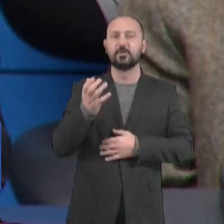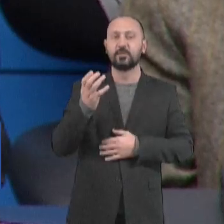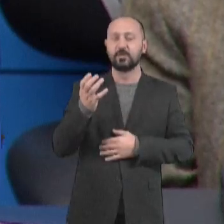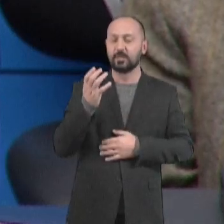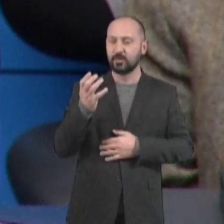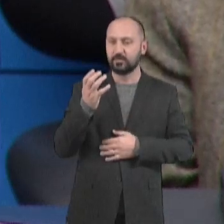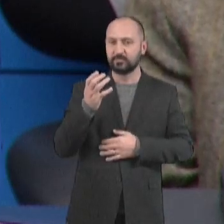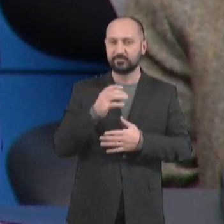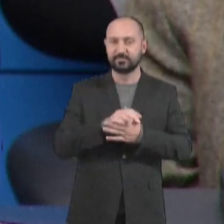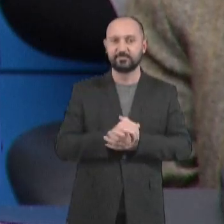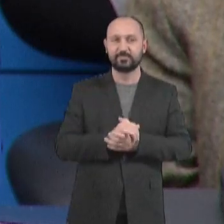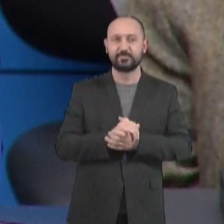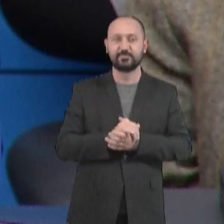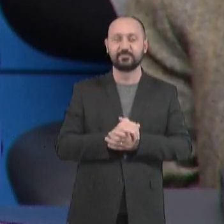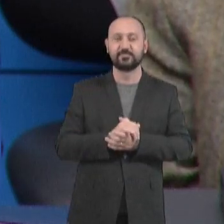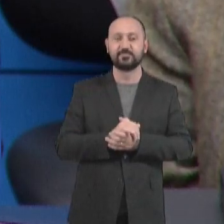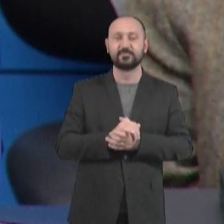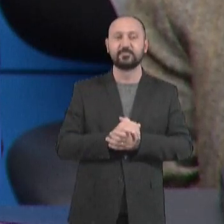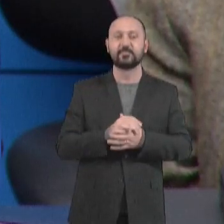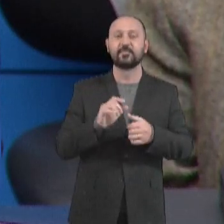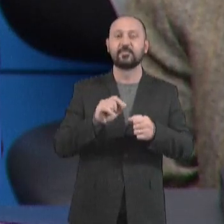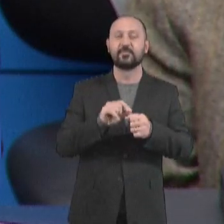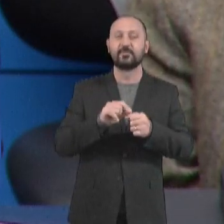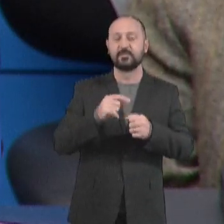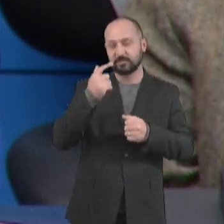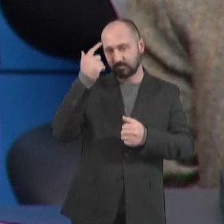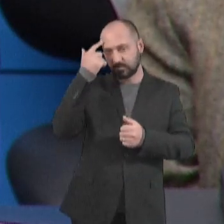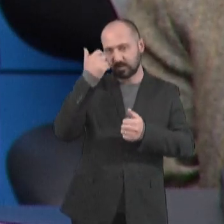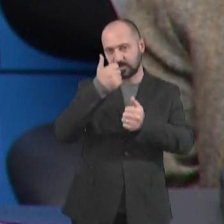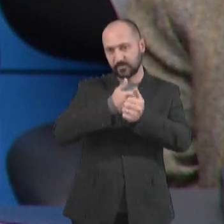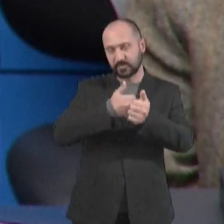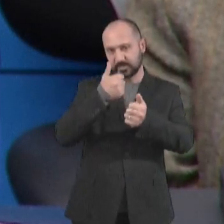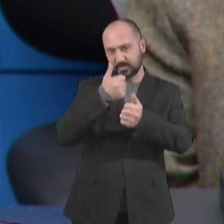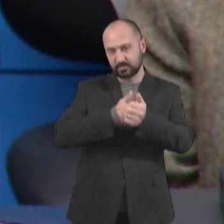gostaria muito aqui de fazer uma reflexão.